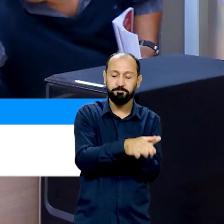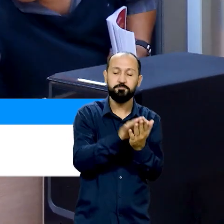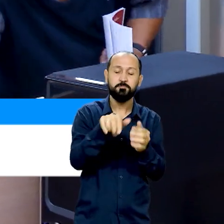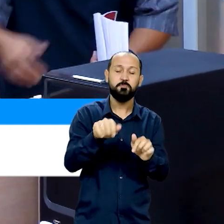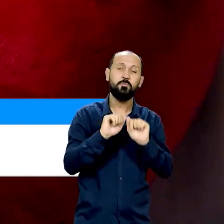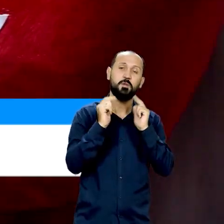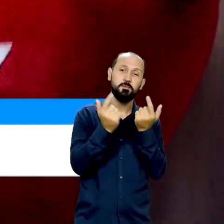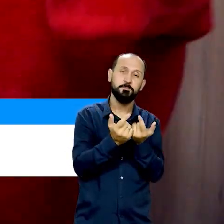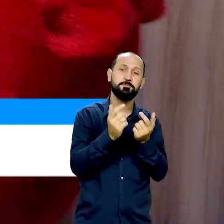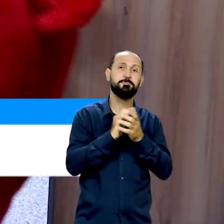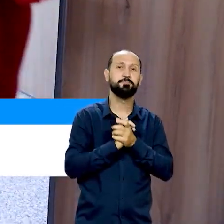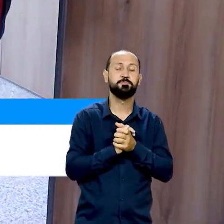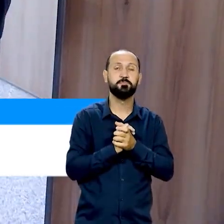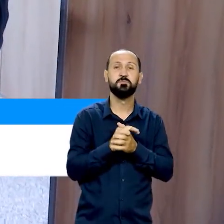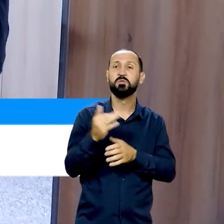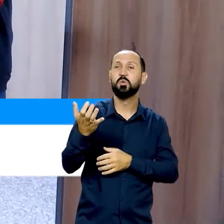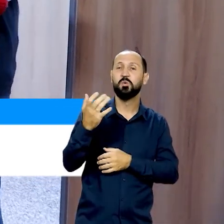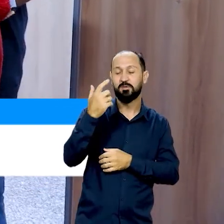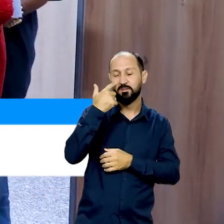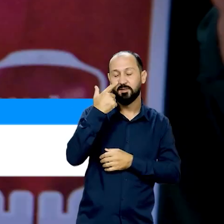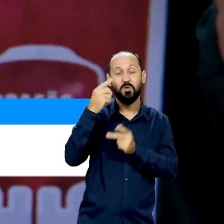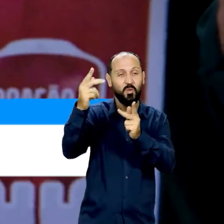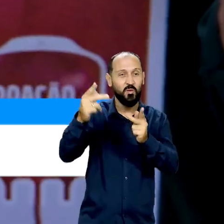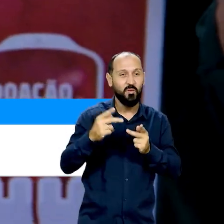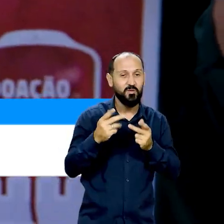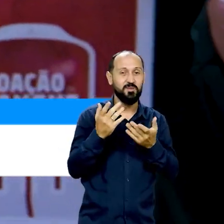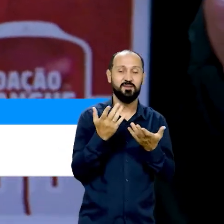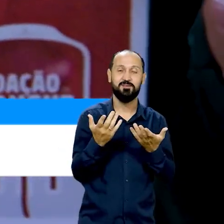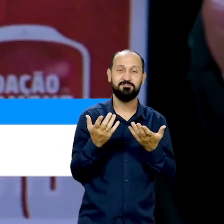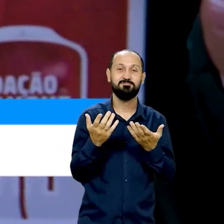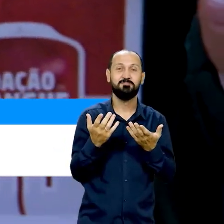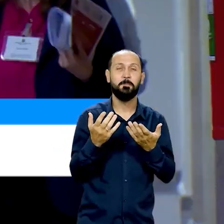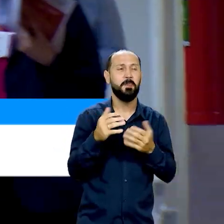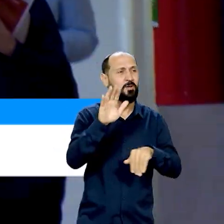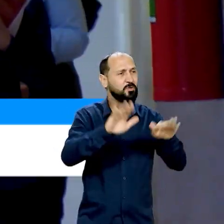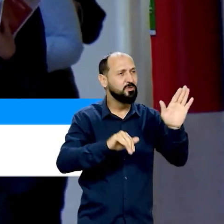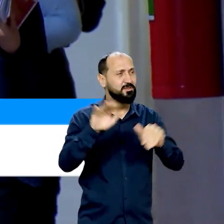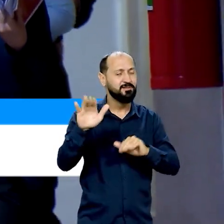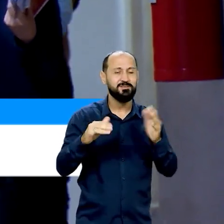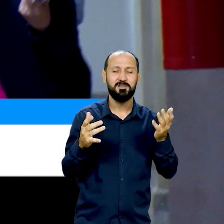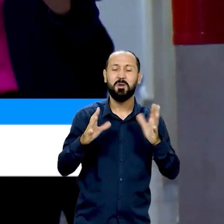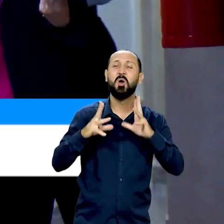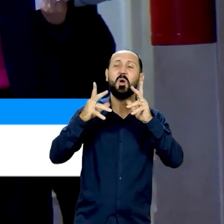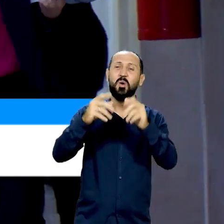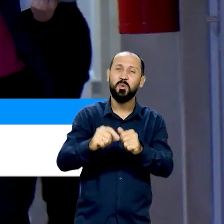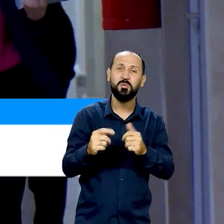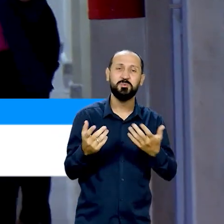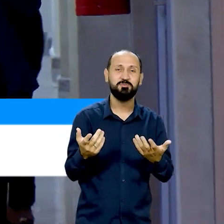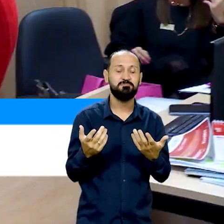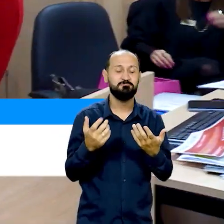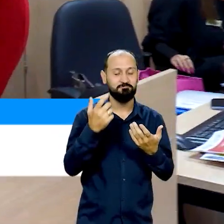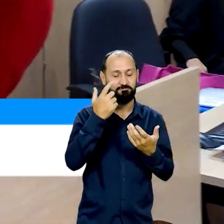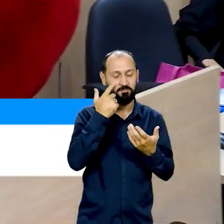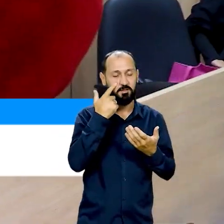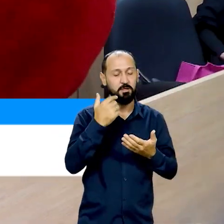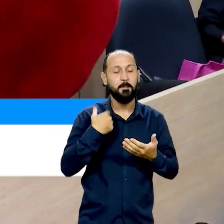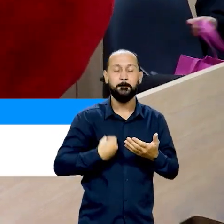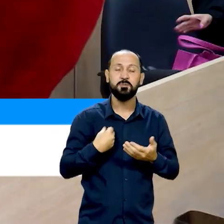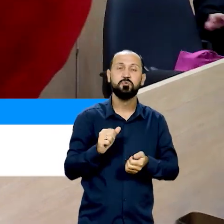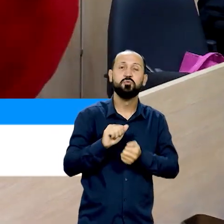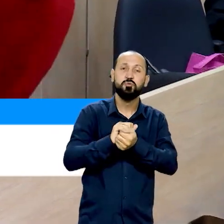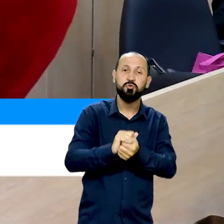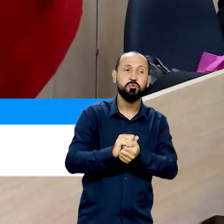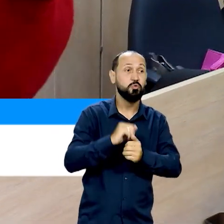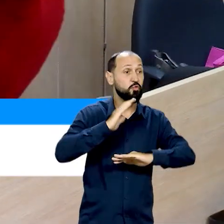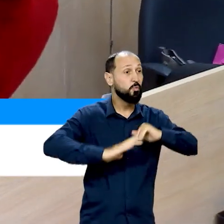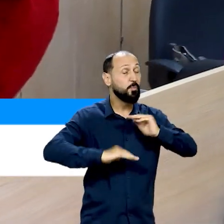campanha aqui na Assembleia Legislativa e eu quero convidar e chamar a todos, né, que participem com a